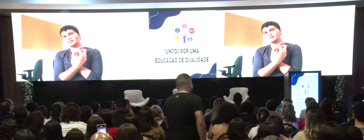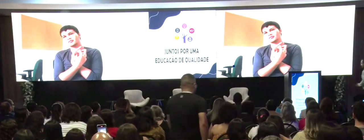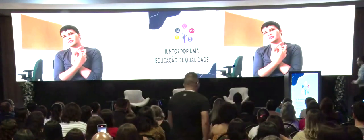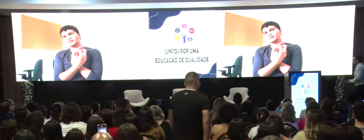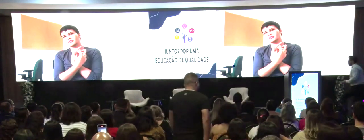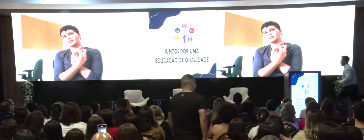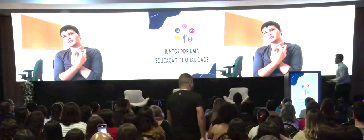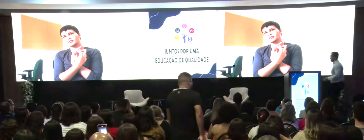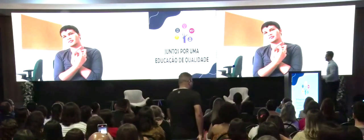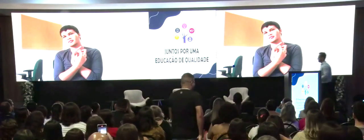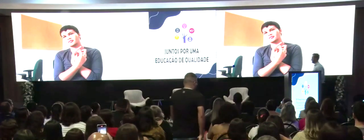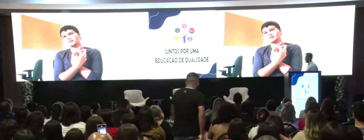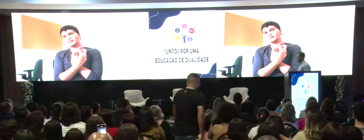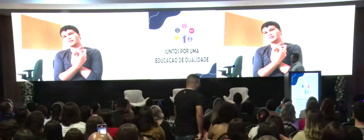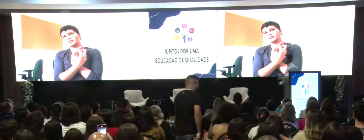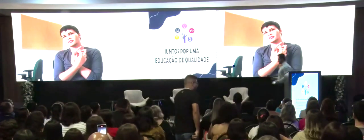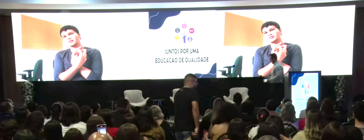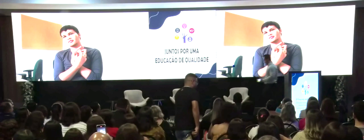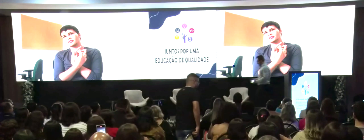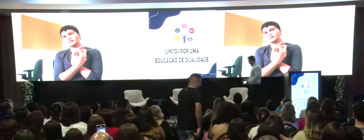se sente?